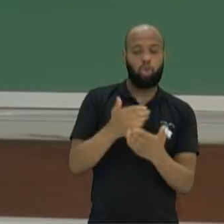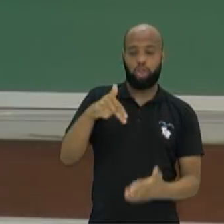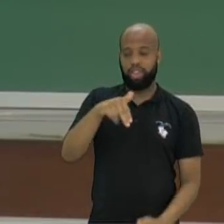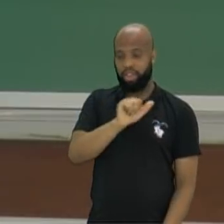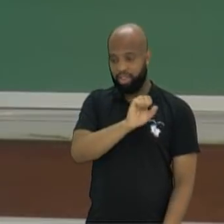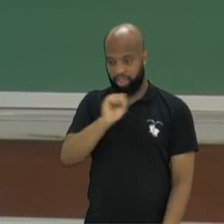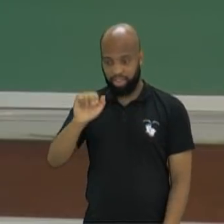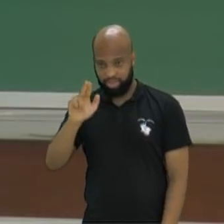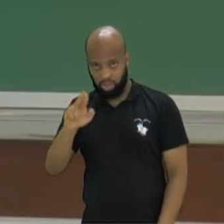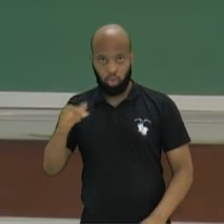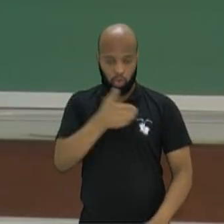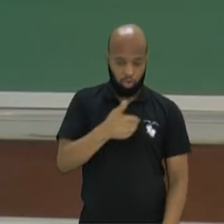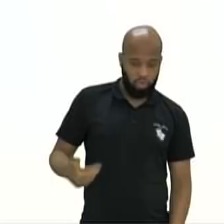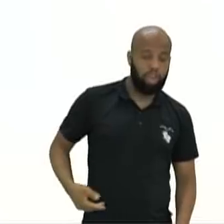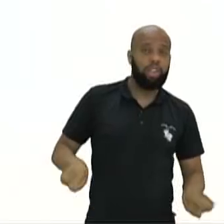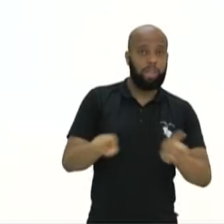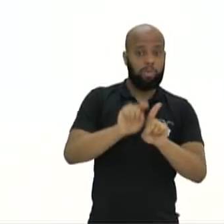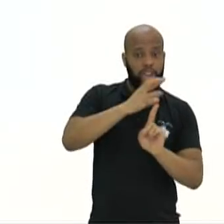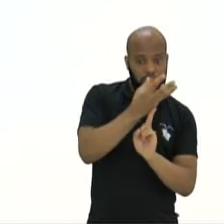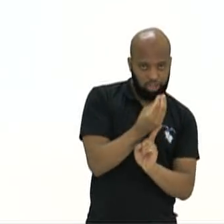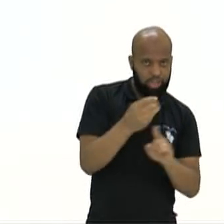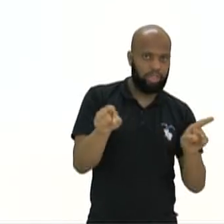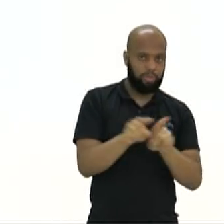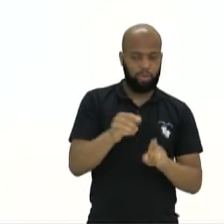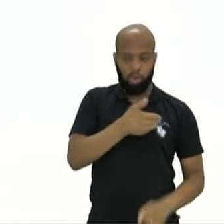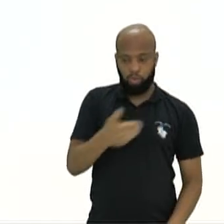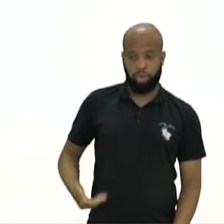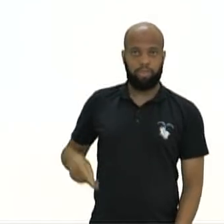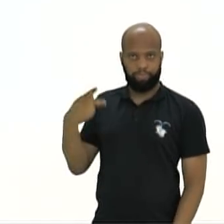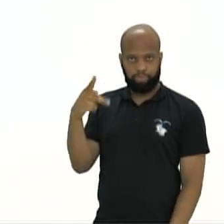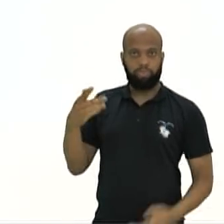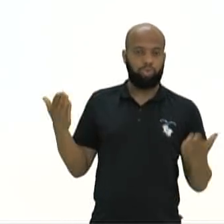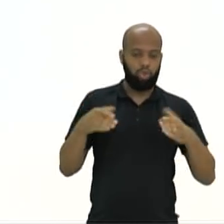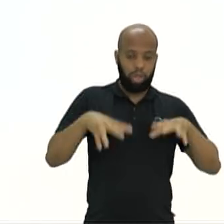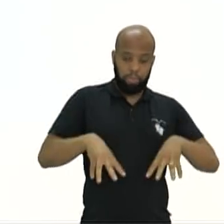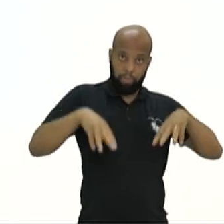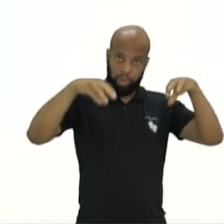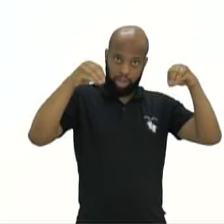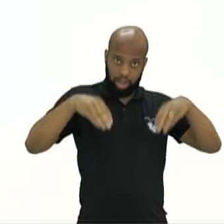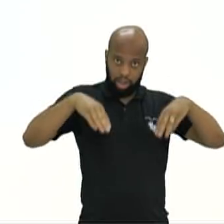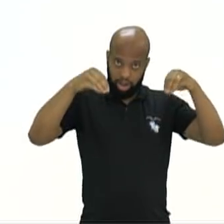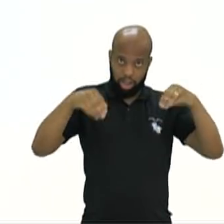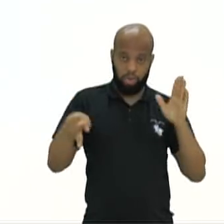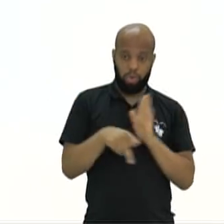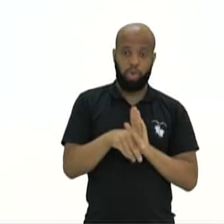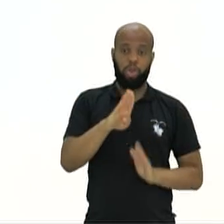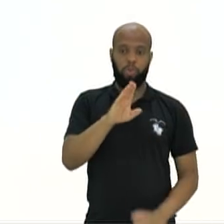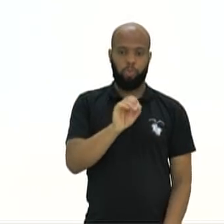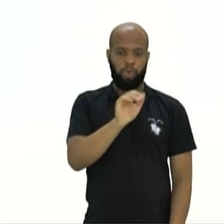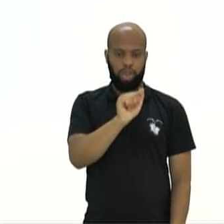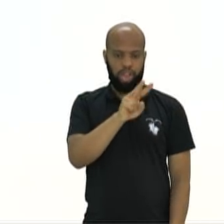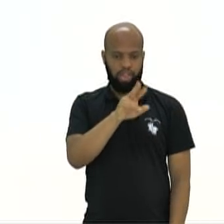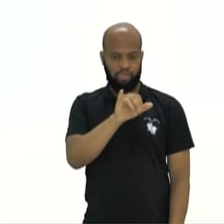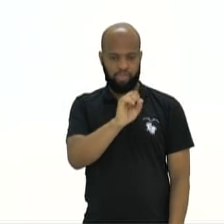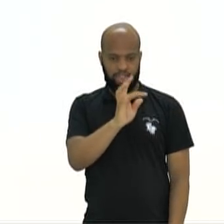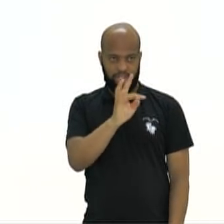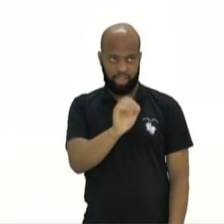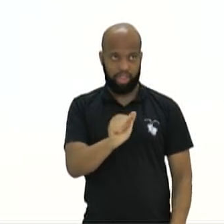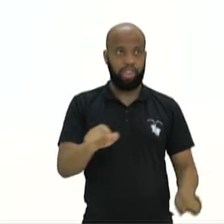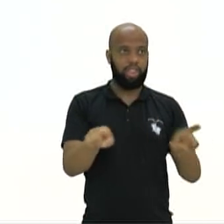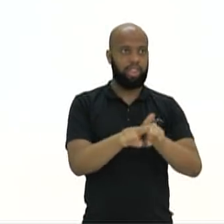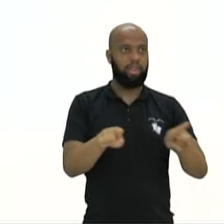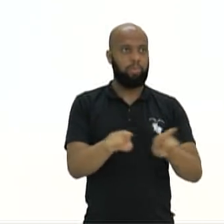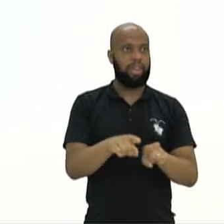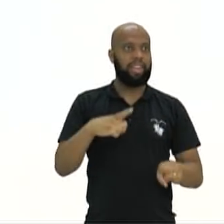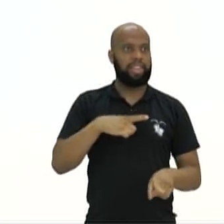Nassau. Hoje, vamos fechar ali com a Palácio de Boa Vista, a restauração, Nova Holanda, a reação luso-brasileira e uma concorrência holandesa,